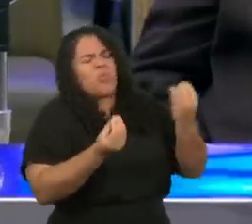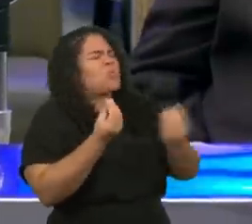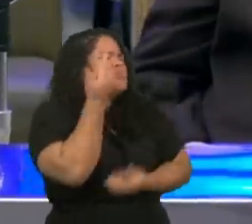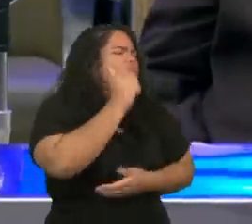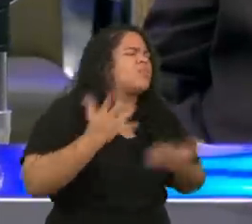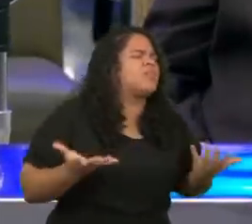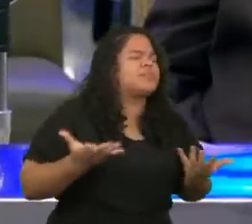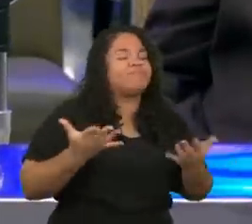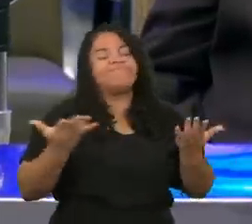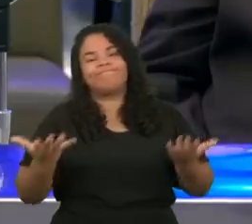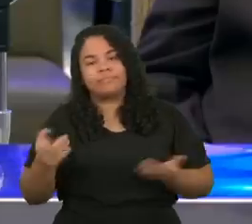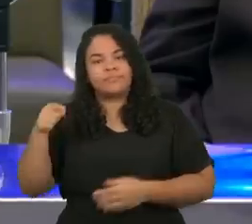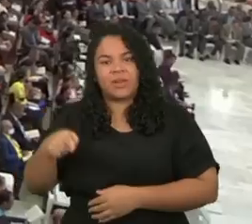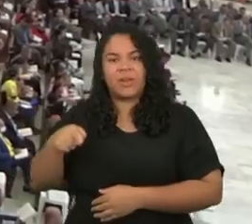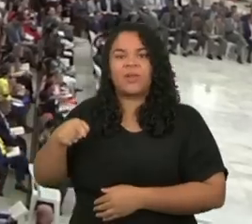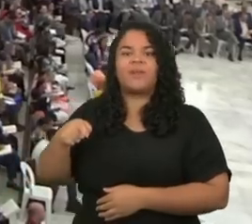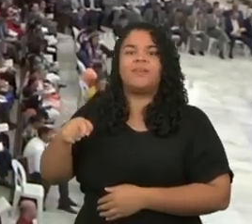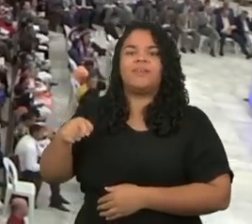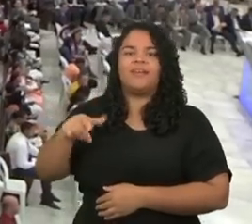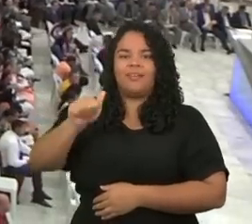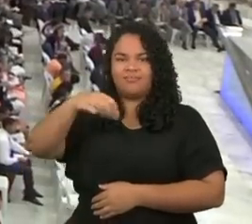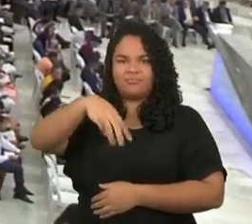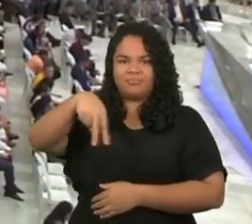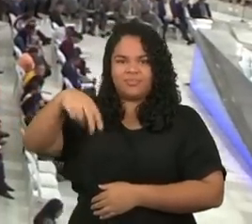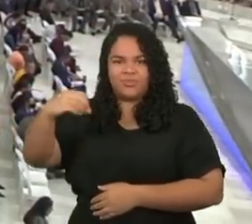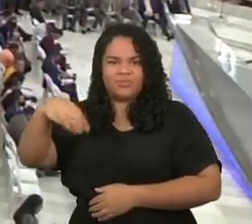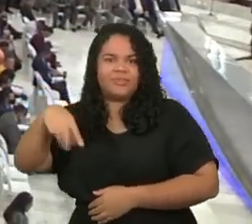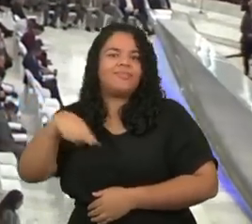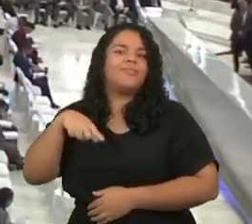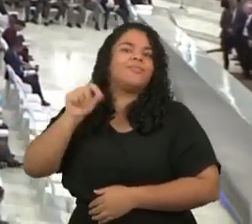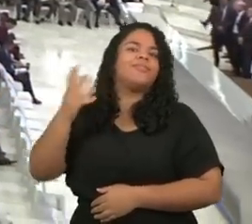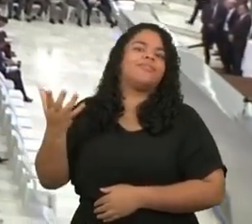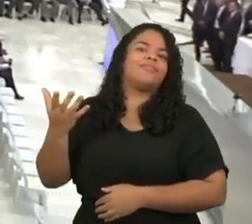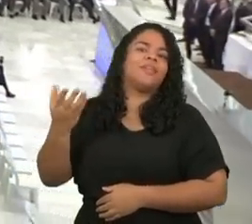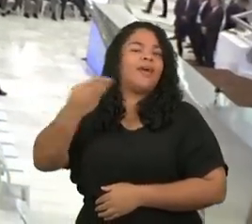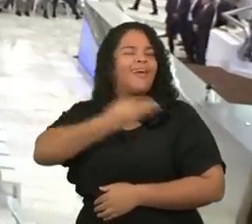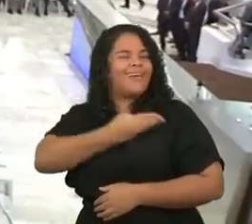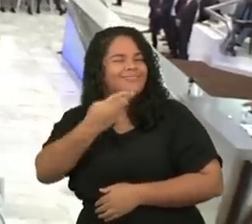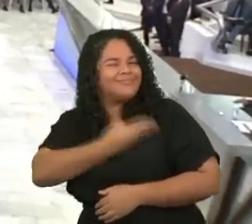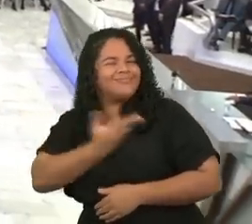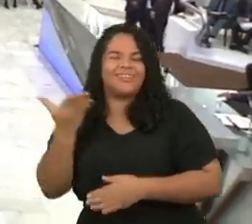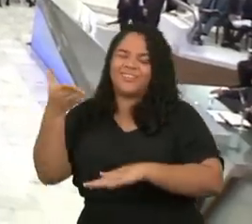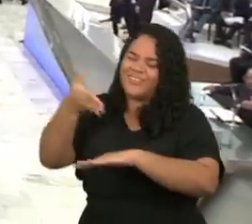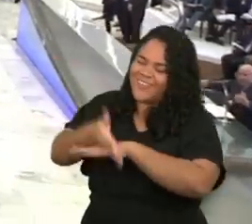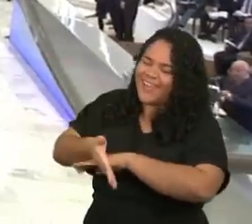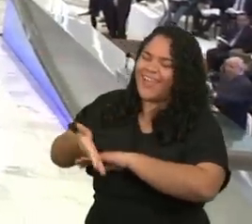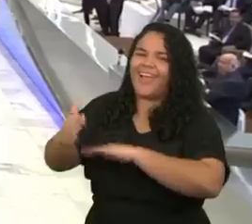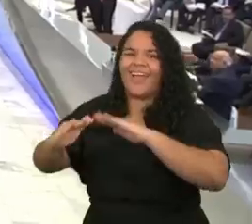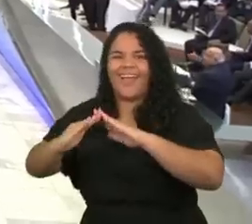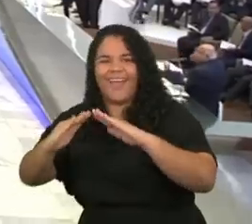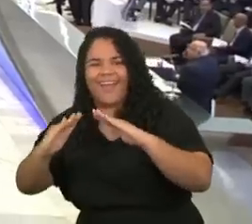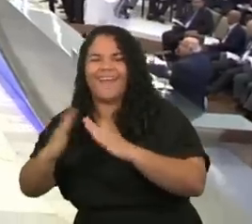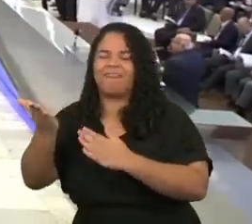ele tinha quero que ele tinha um amigo que visitava a casa real que